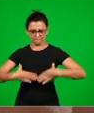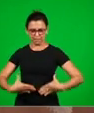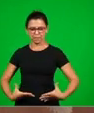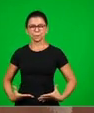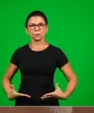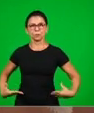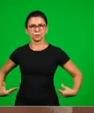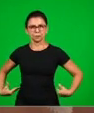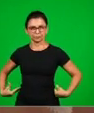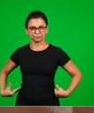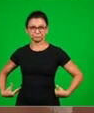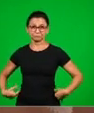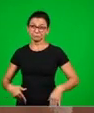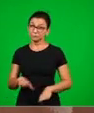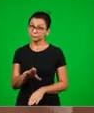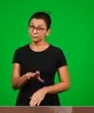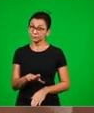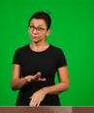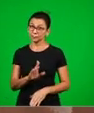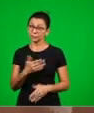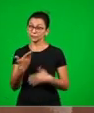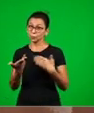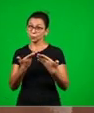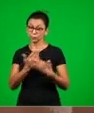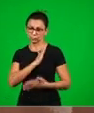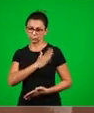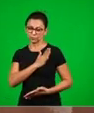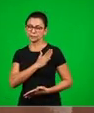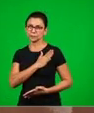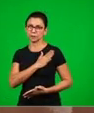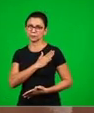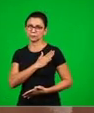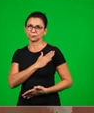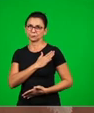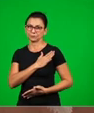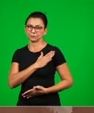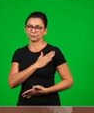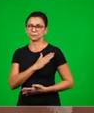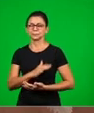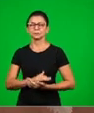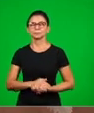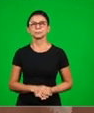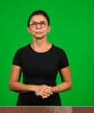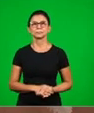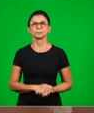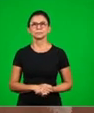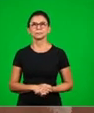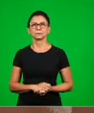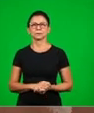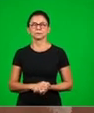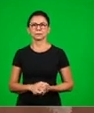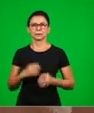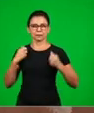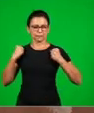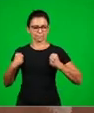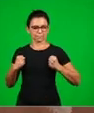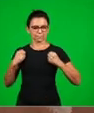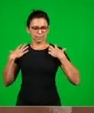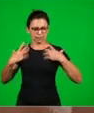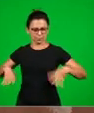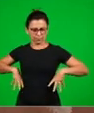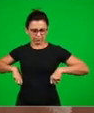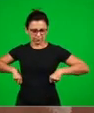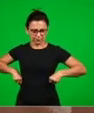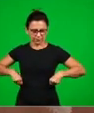o coração se acertou nele e acabou. Então, a couraça é aquilo que tem que estar firme, preso na